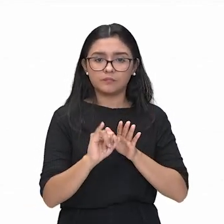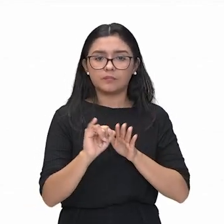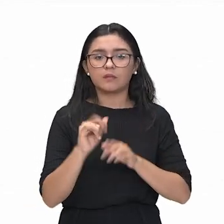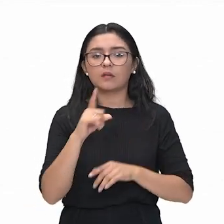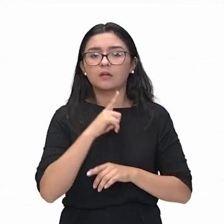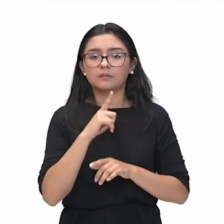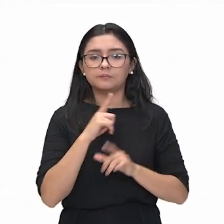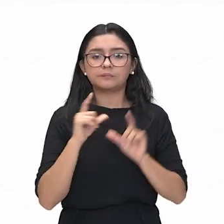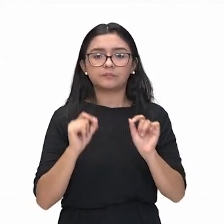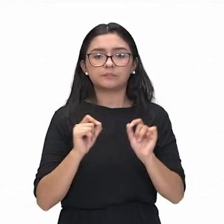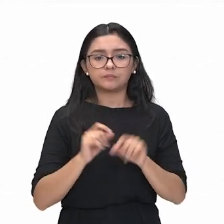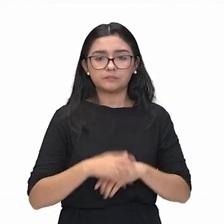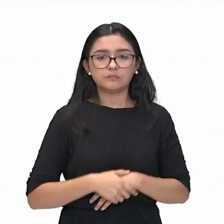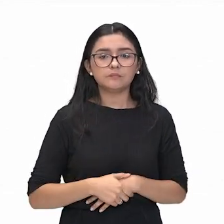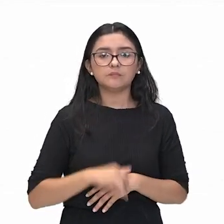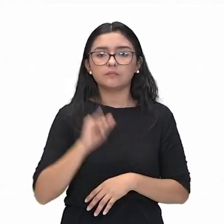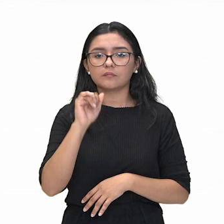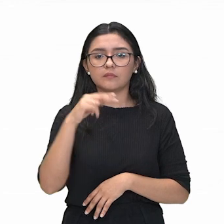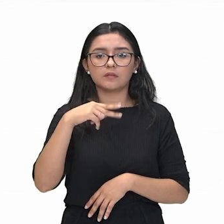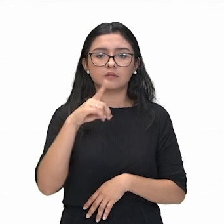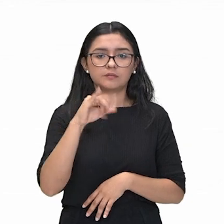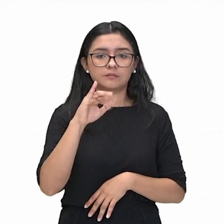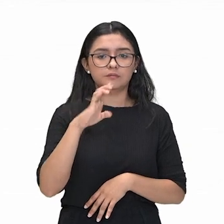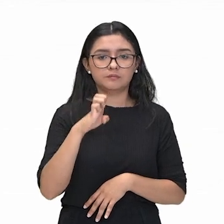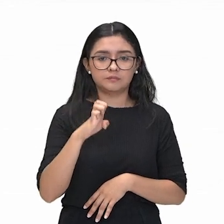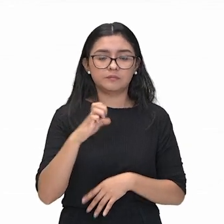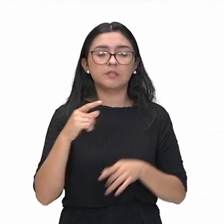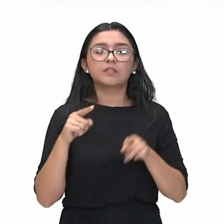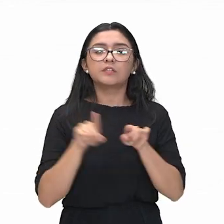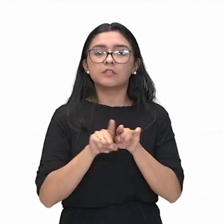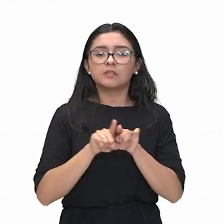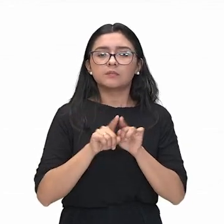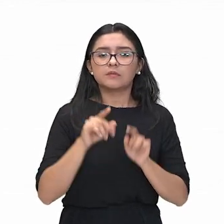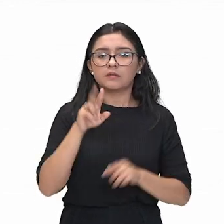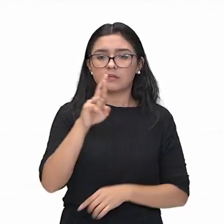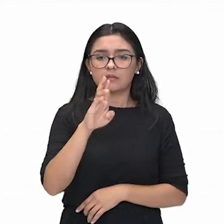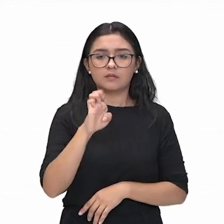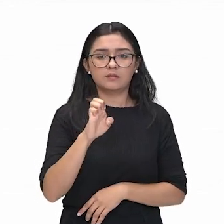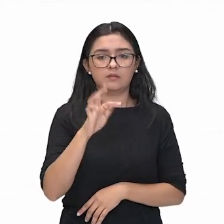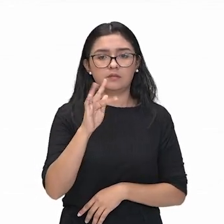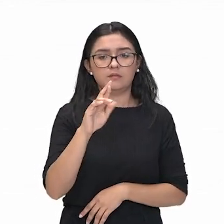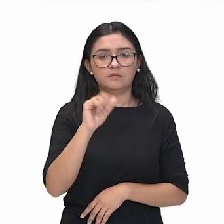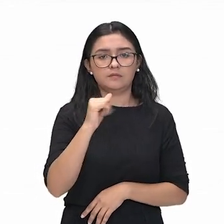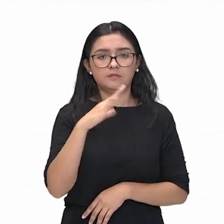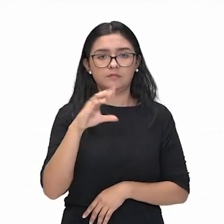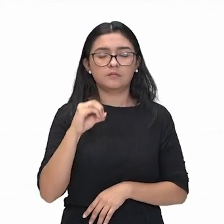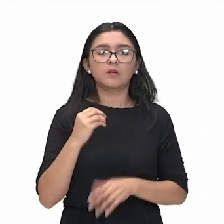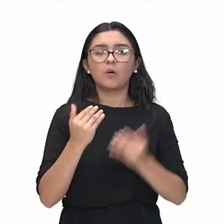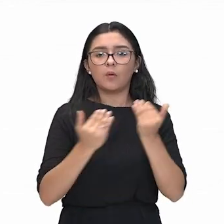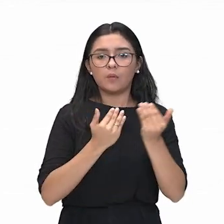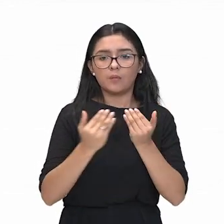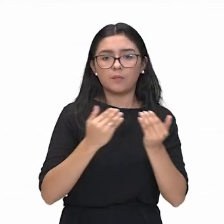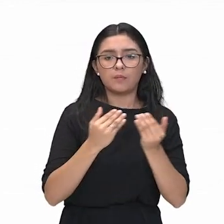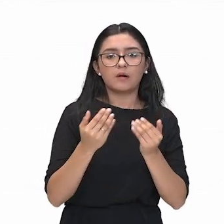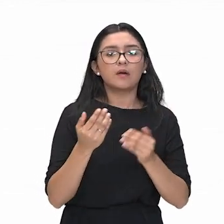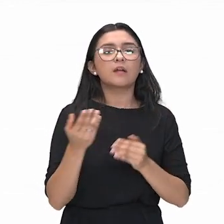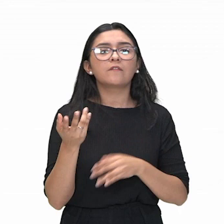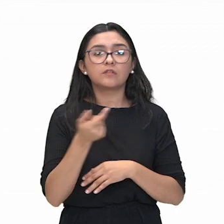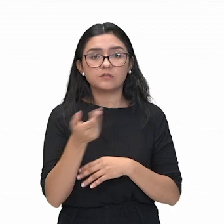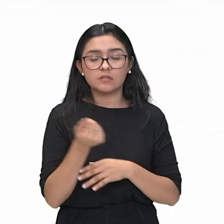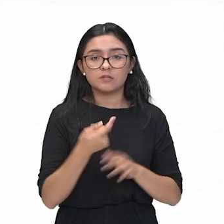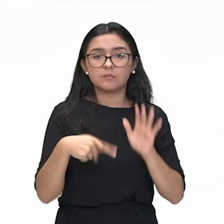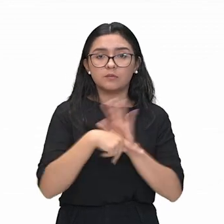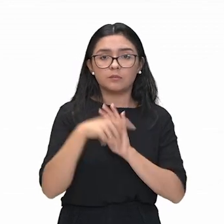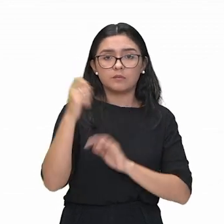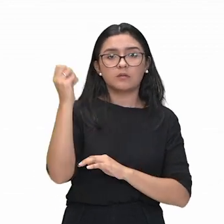obedecer àquilo que nós chamamos de índice de refração, porque o índice de refração ele compara a velocidade da luz no vácuo com